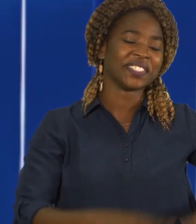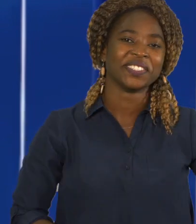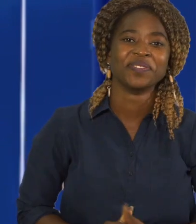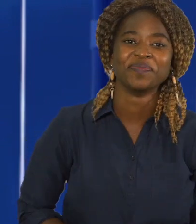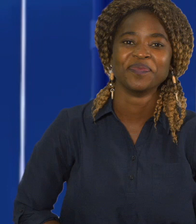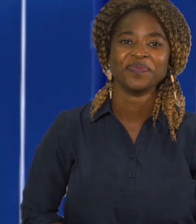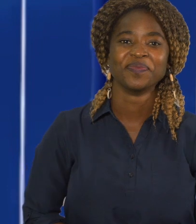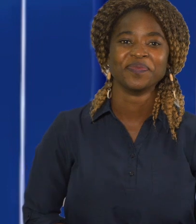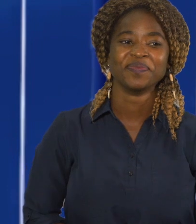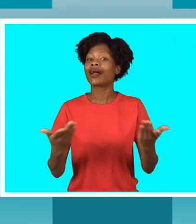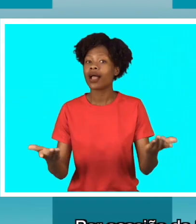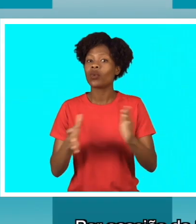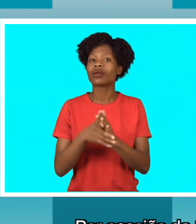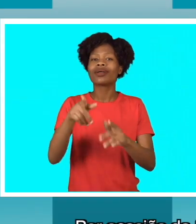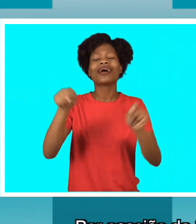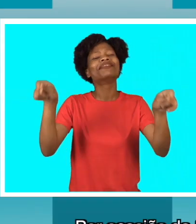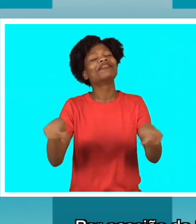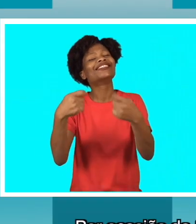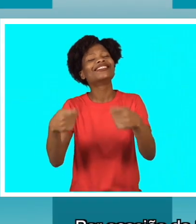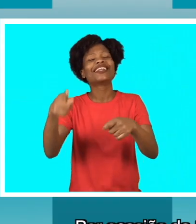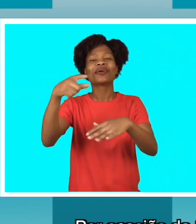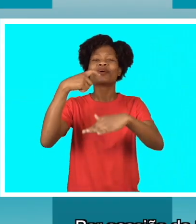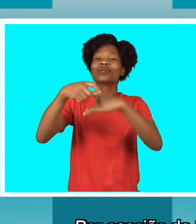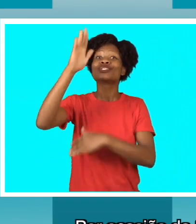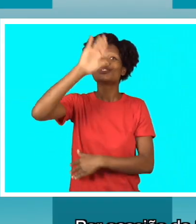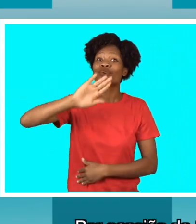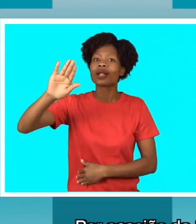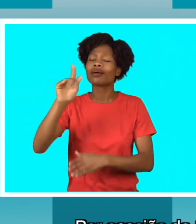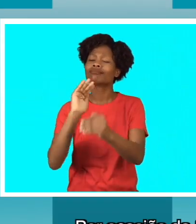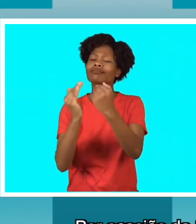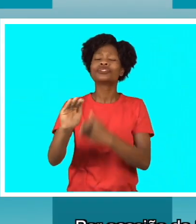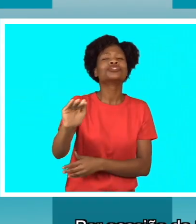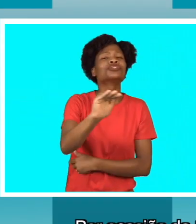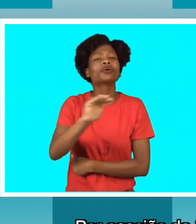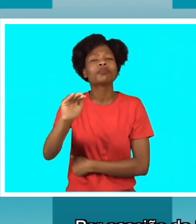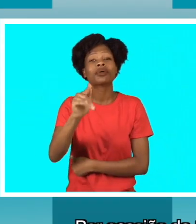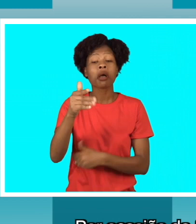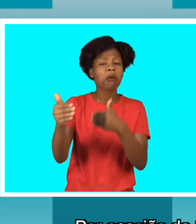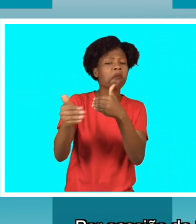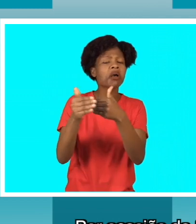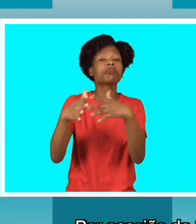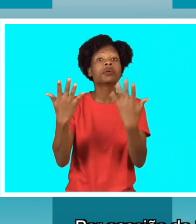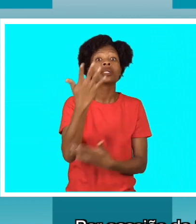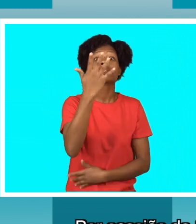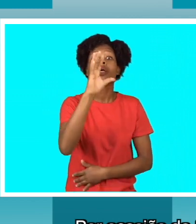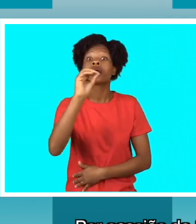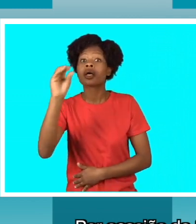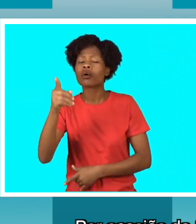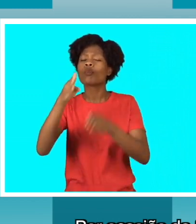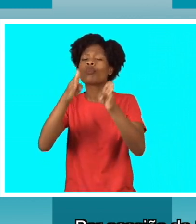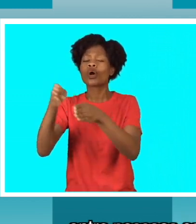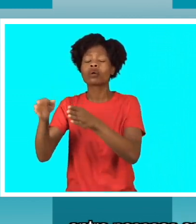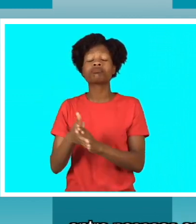-motora que usam cadeira de rodas ou tricípio. Por ocasião da Semana Nacional da Proteção Social Básica, perto de 500